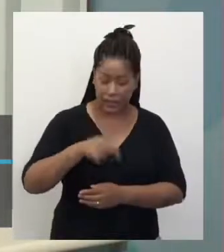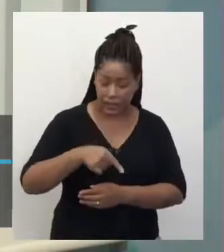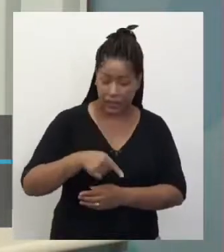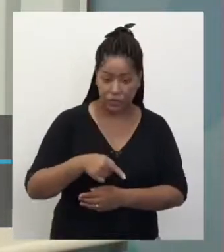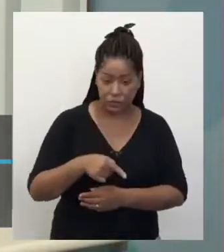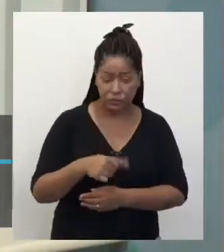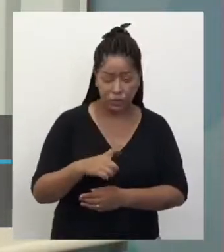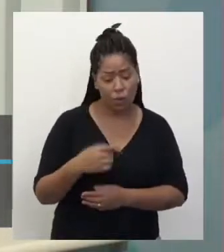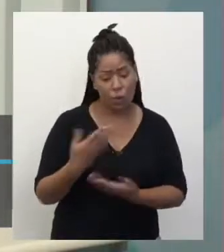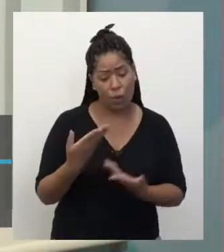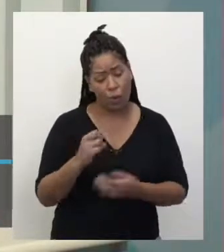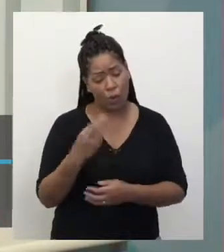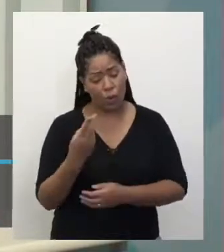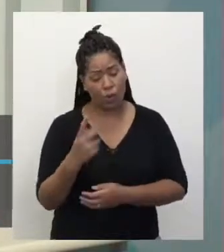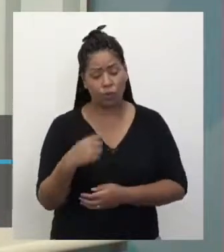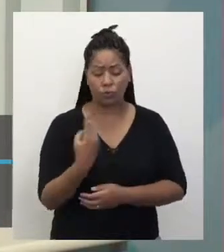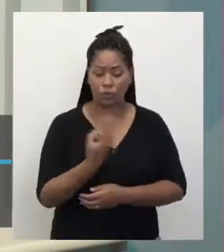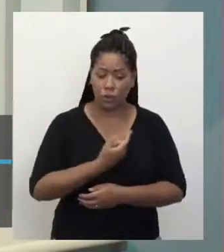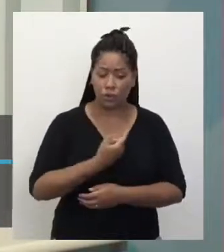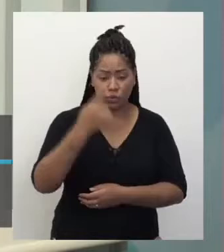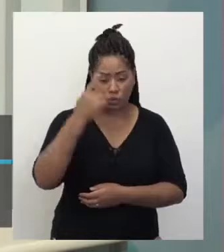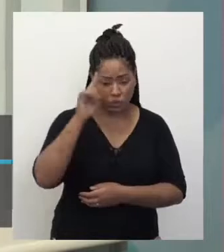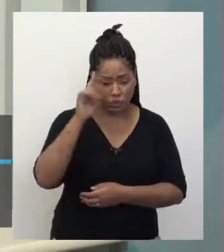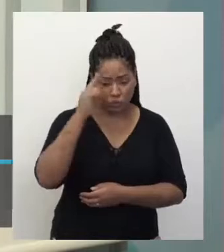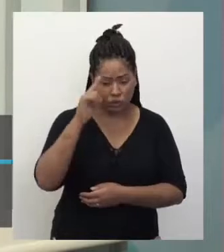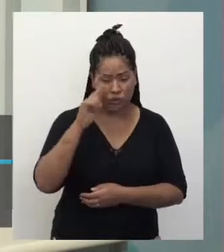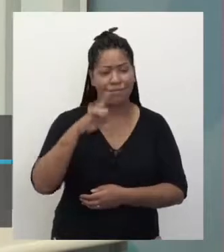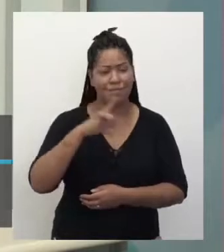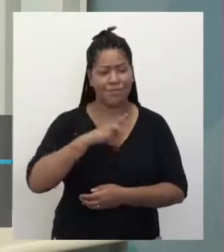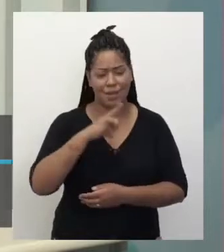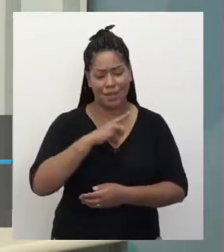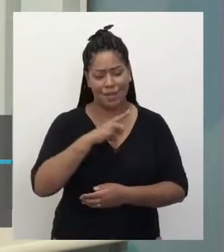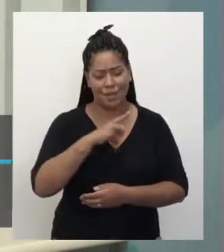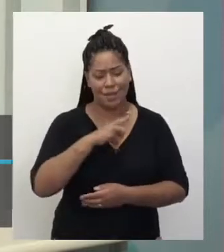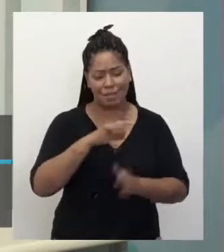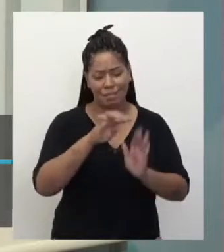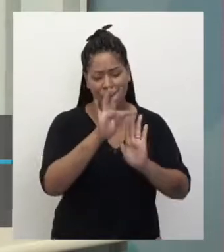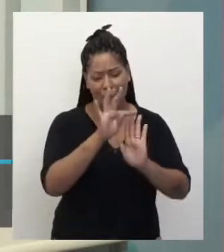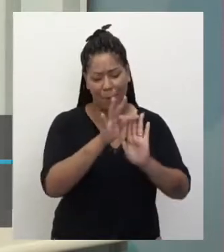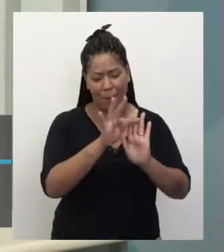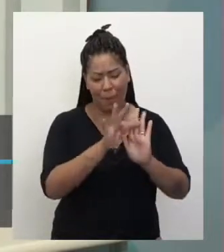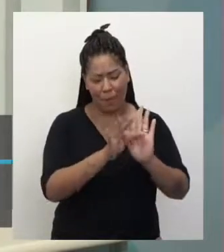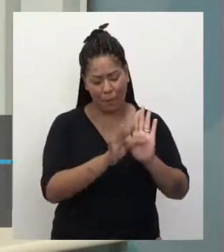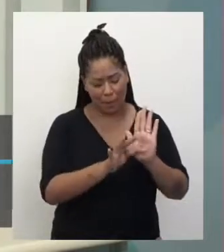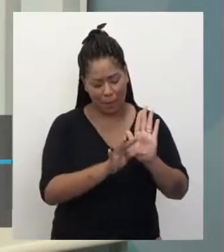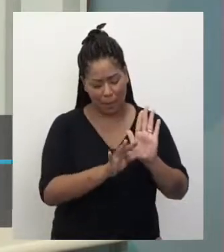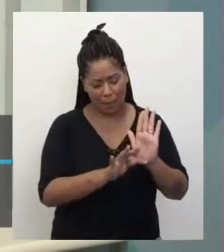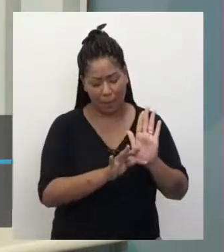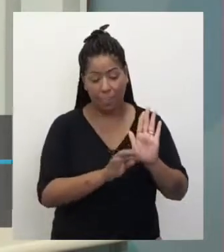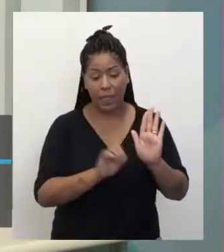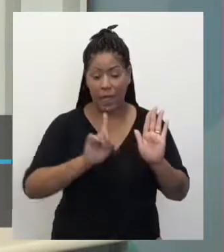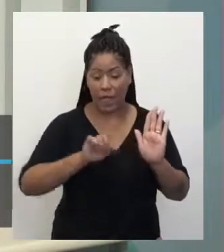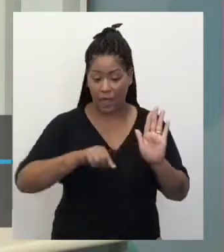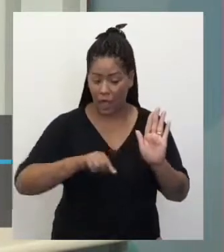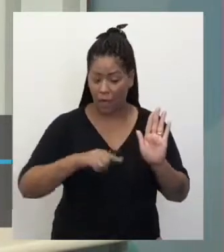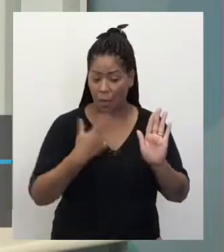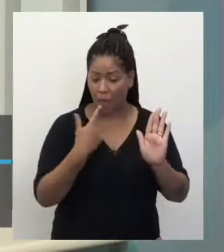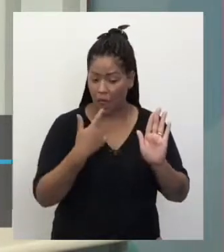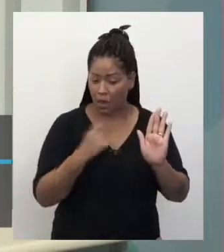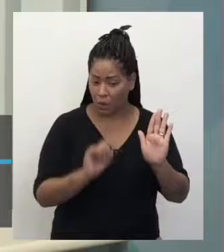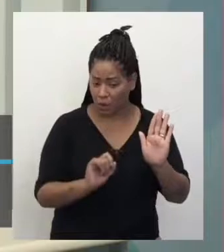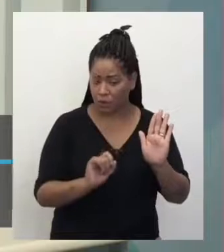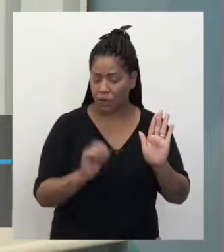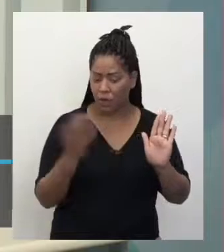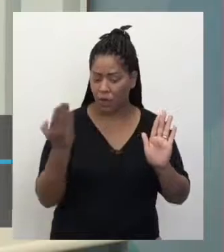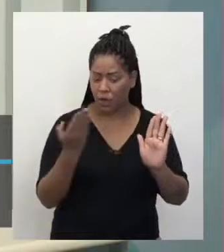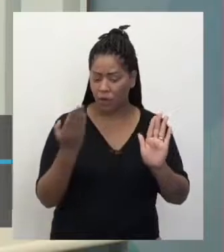dia temos vários tipos de textos, os textos ele apresenta de uma forma, uma linguagem. E nós vamos fazer só uma revisãozinha